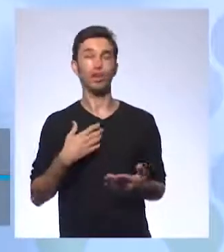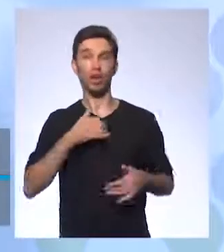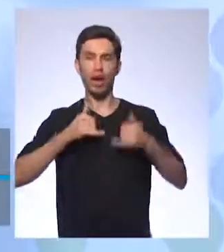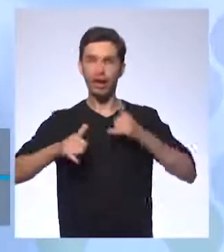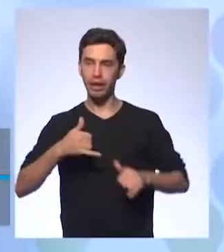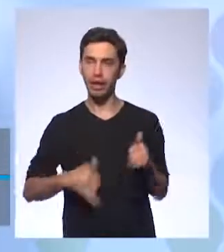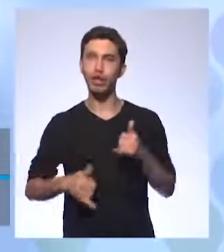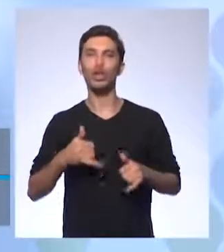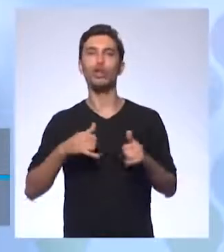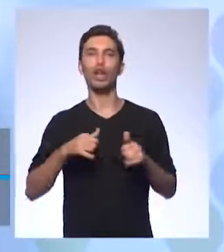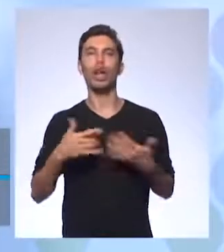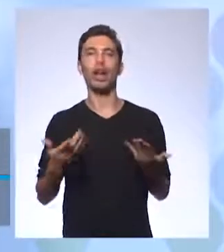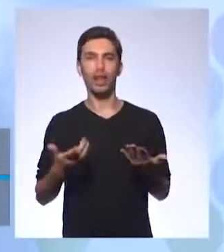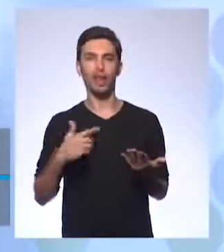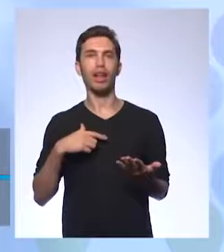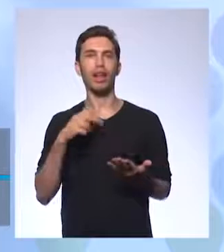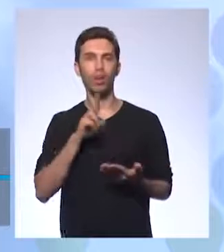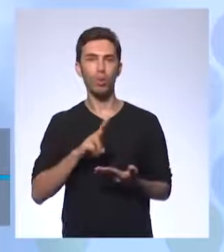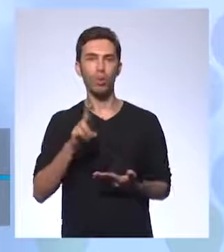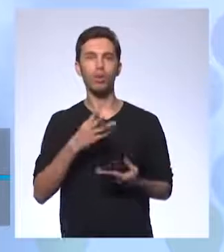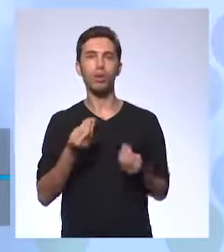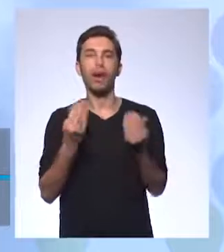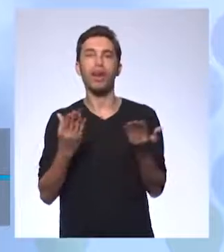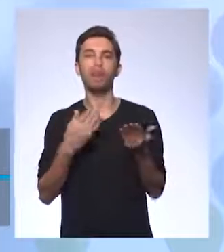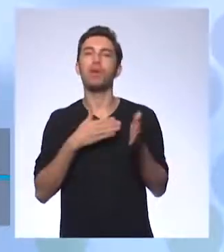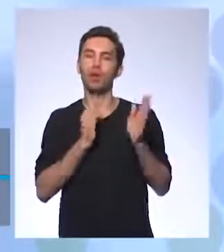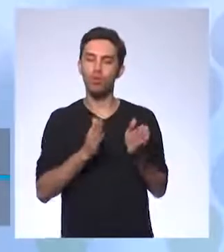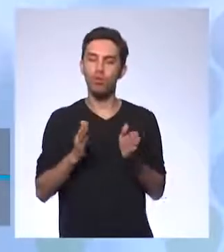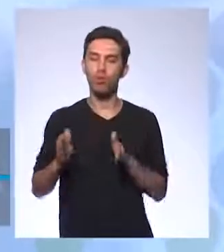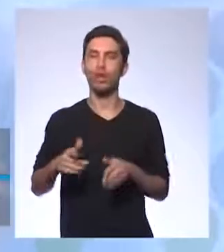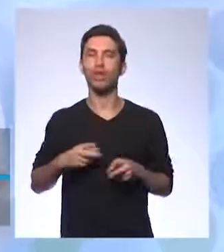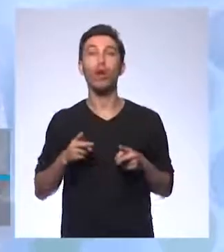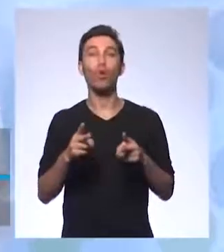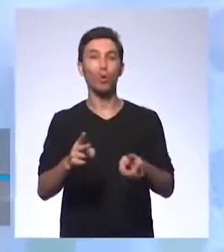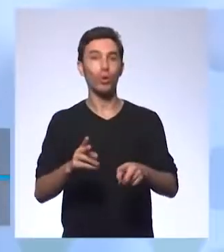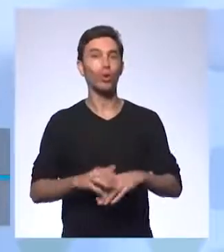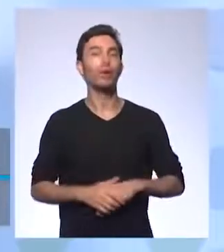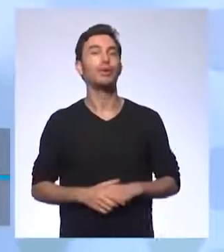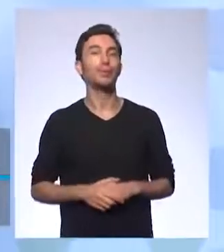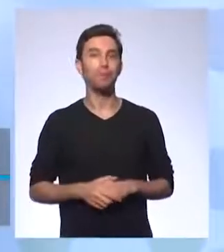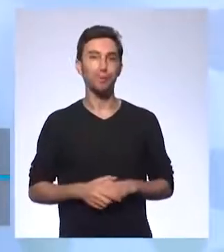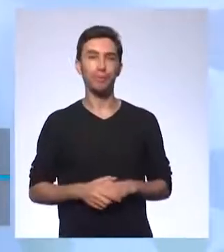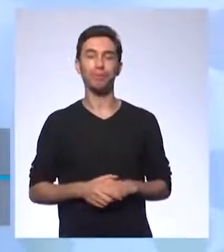para manter esse organismo organizado. Tá perfeito. Tá? É isso mesmo. E assim,